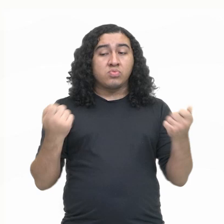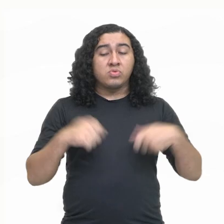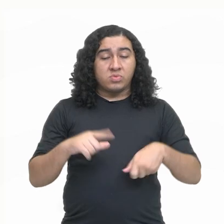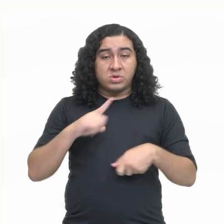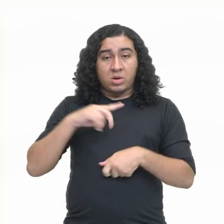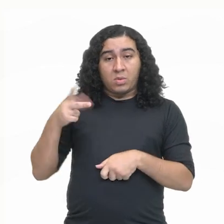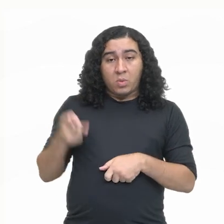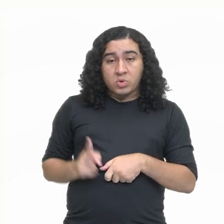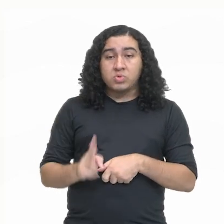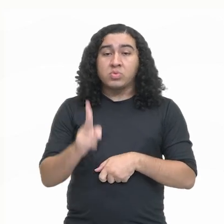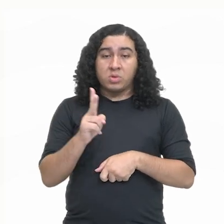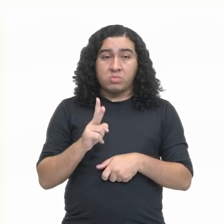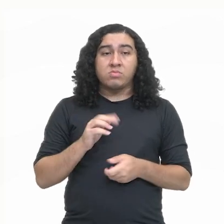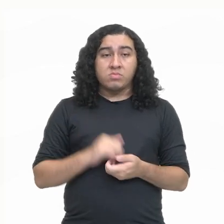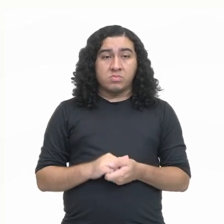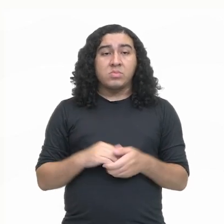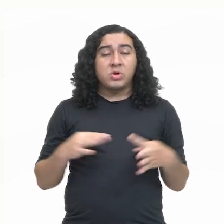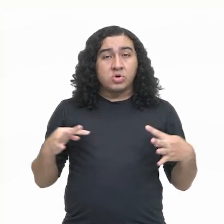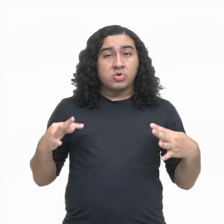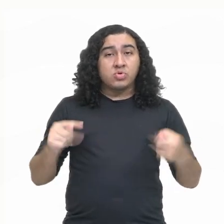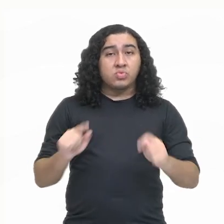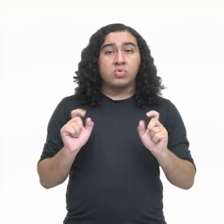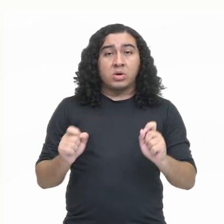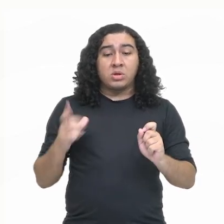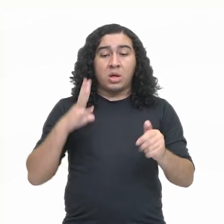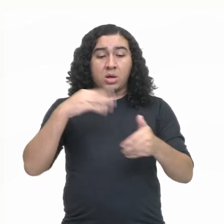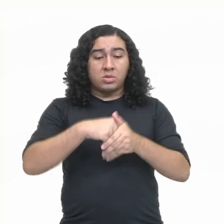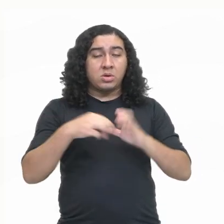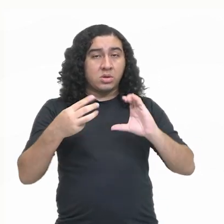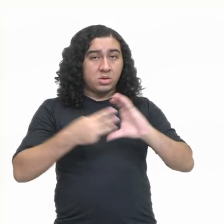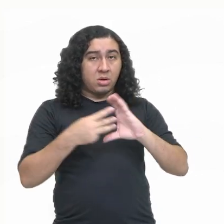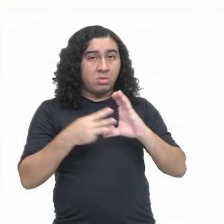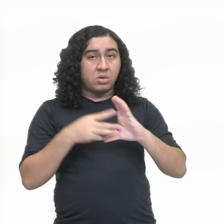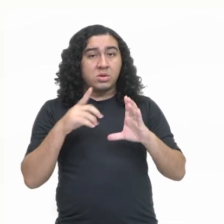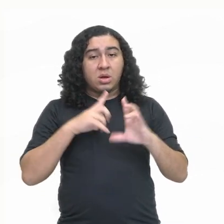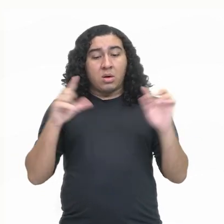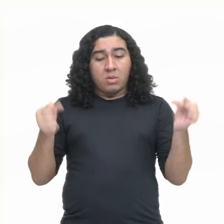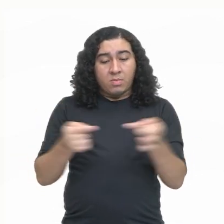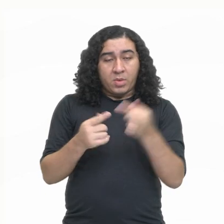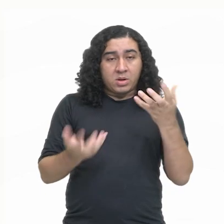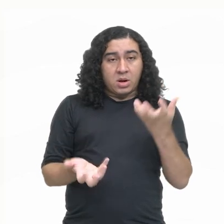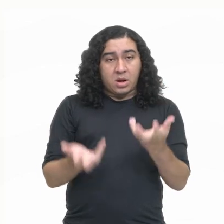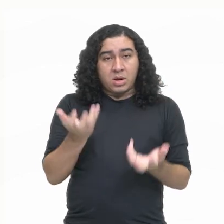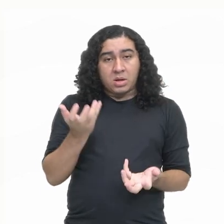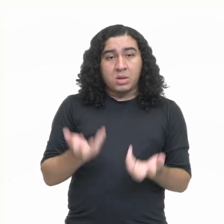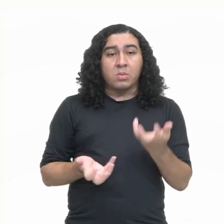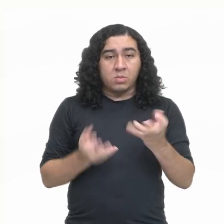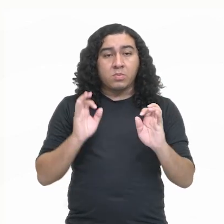sejam mantidas para que tudo ali na célula esteja em equilíbrio,